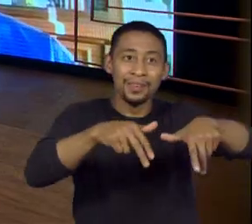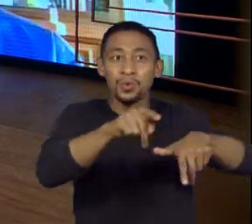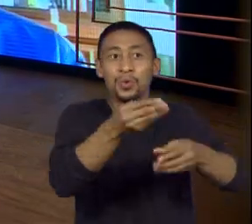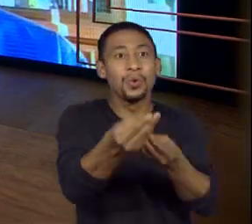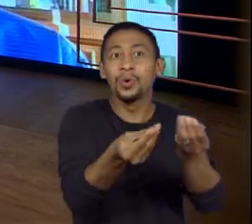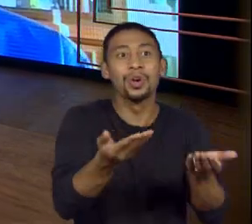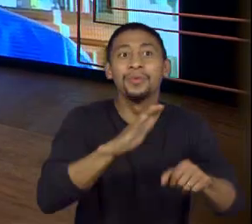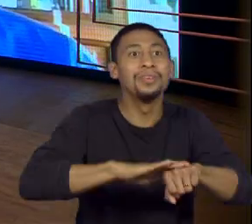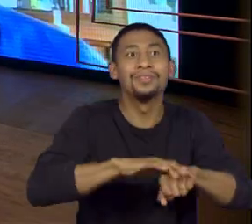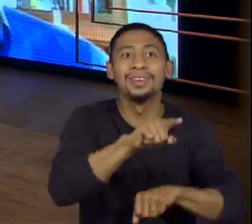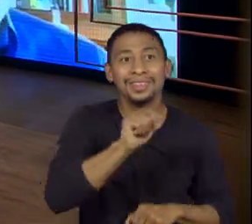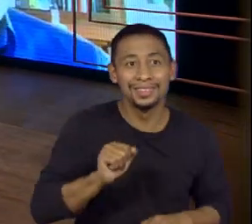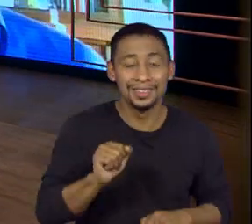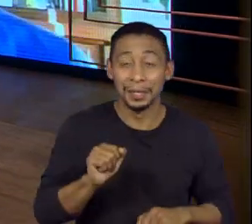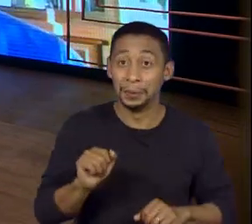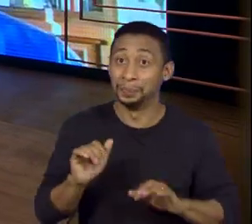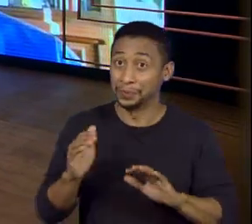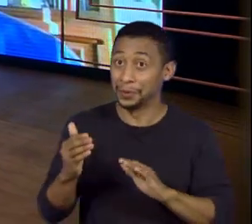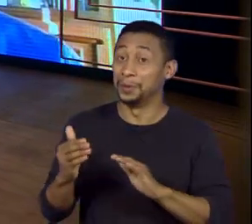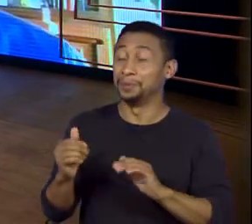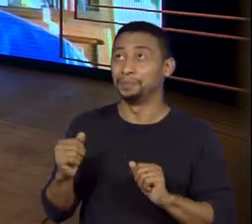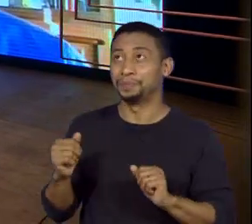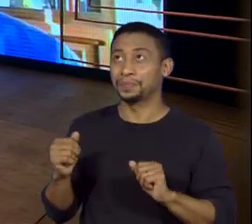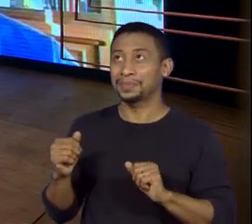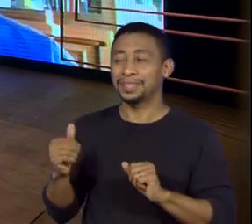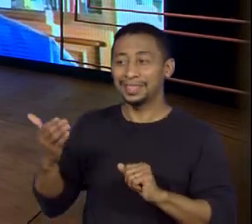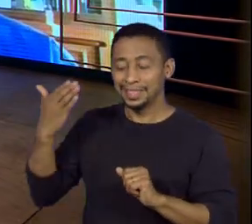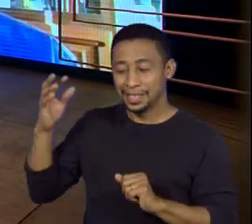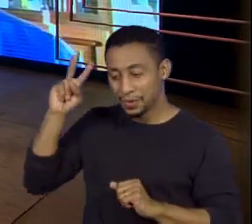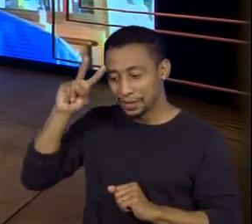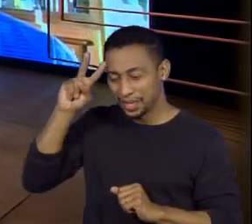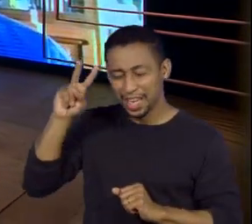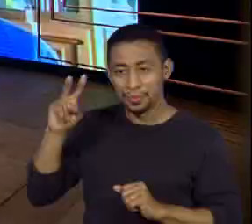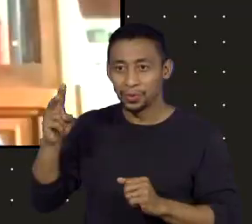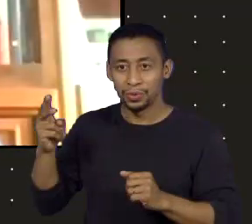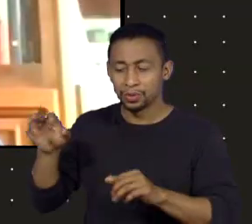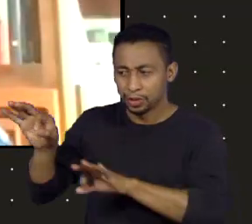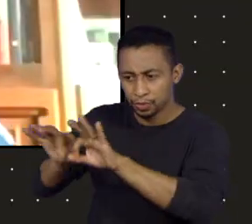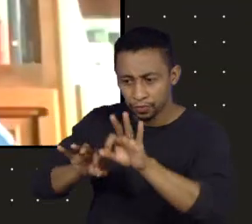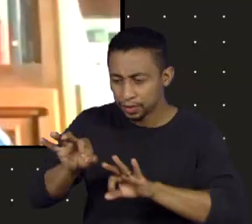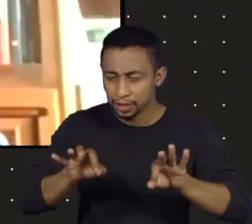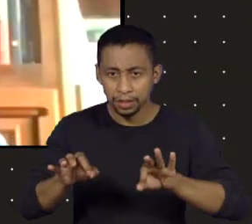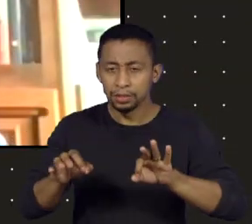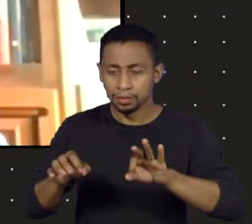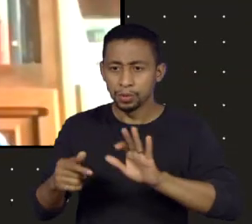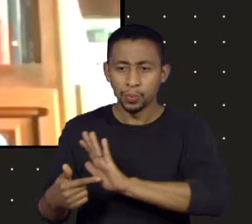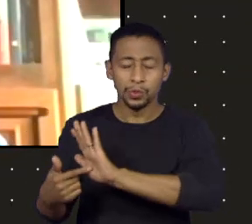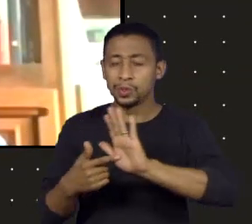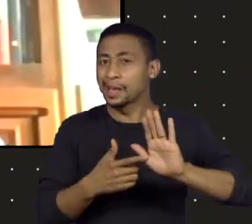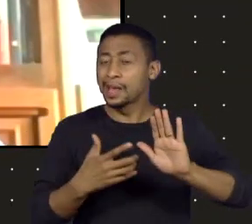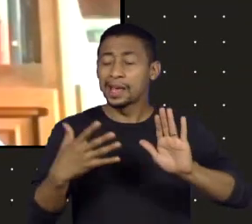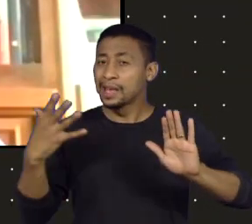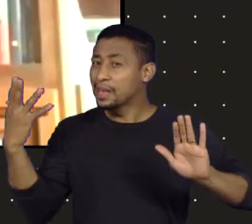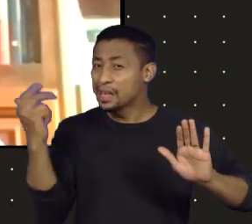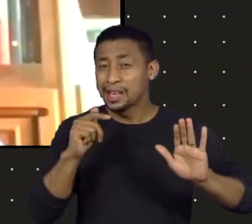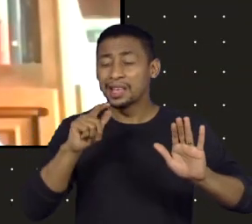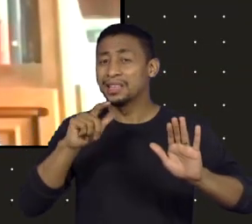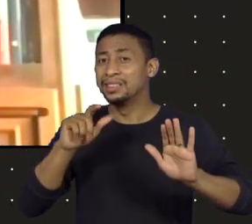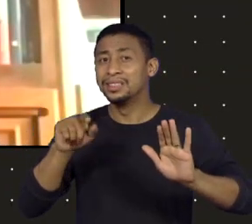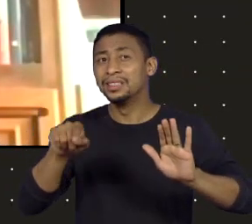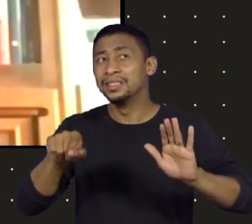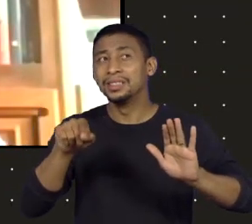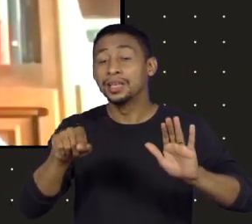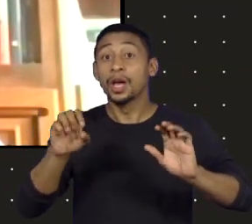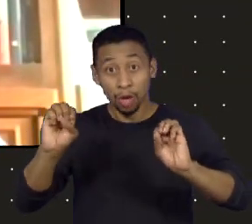Olha, uma das coisas mais lindas que eu consegui fazer na minha vida e na minha carreira foi o show